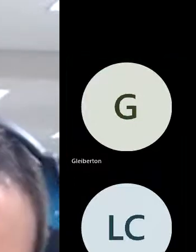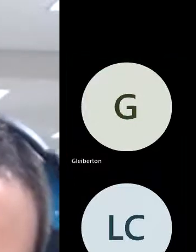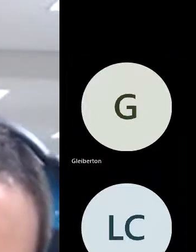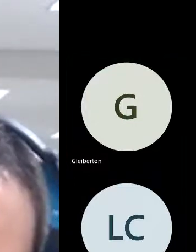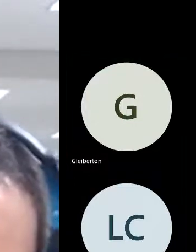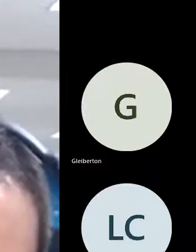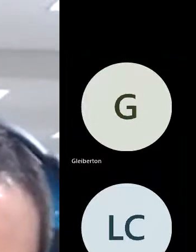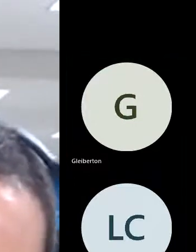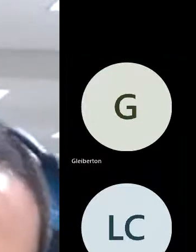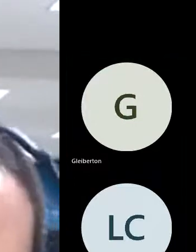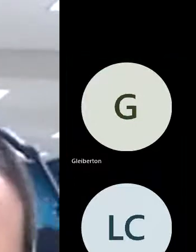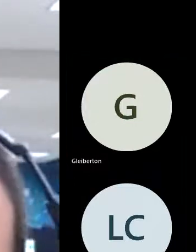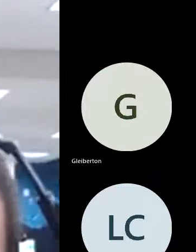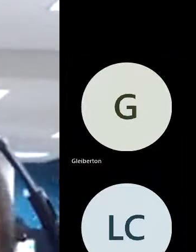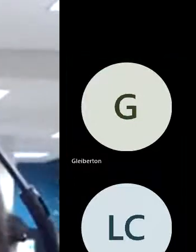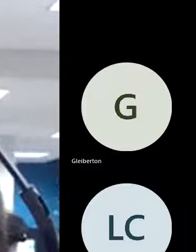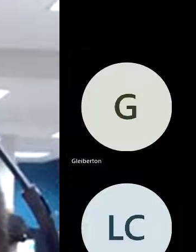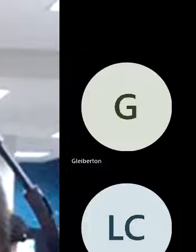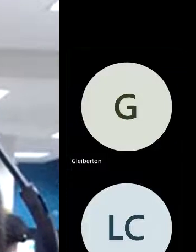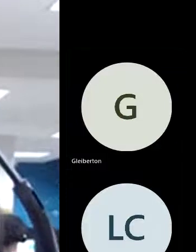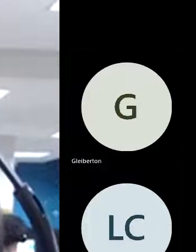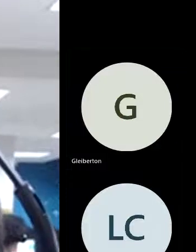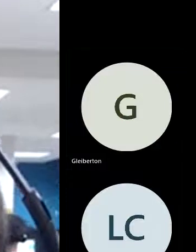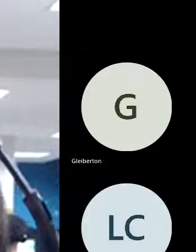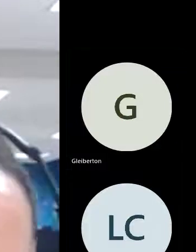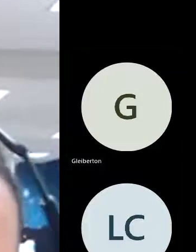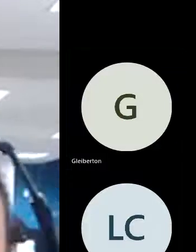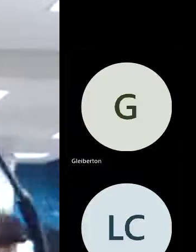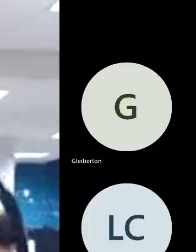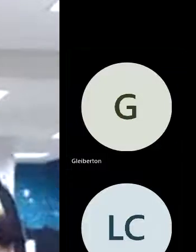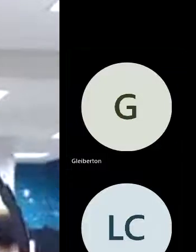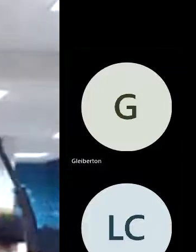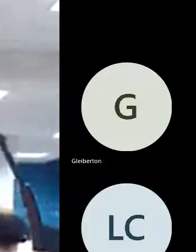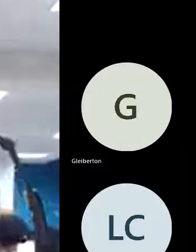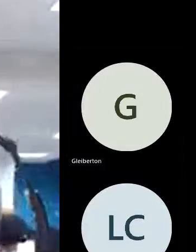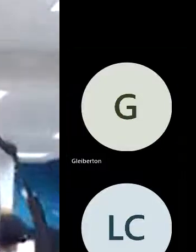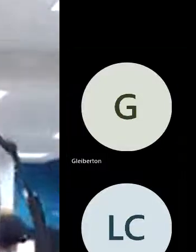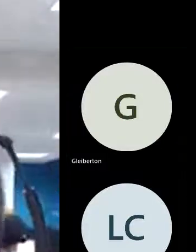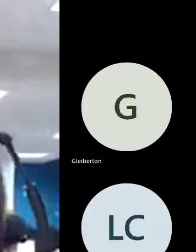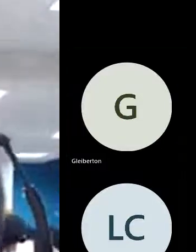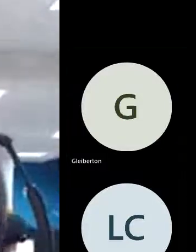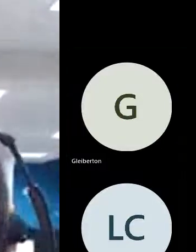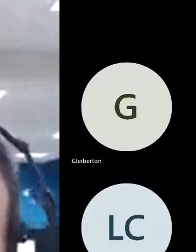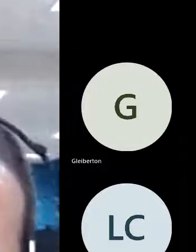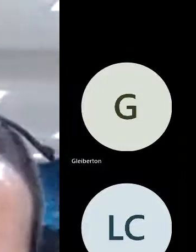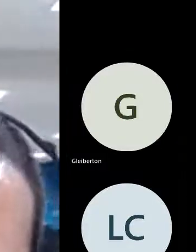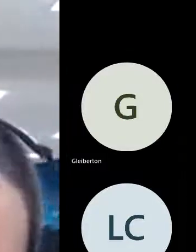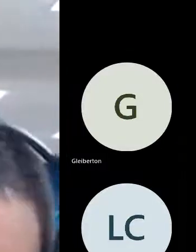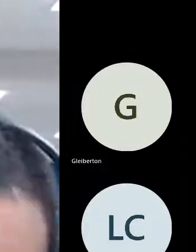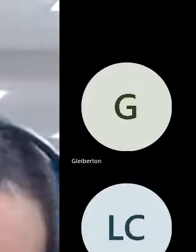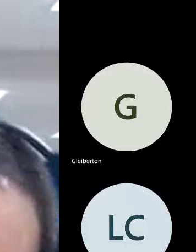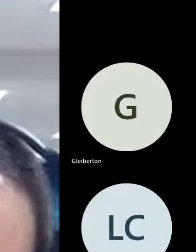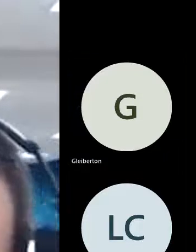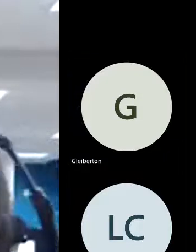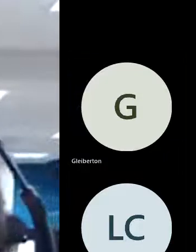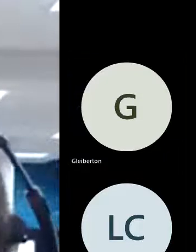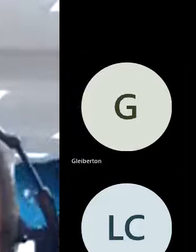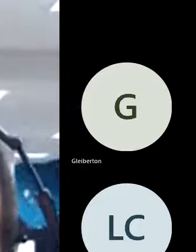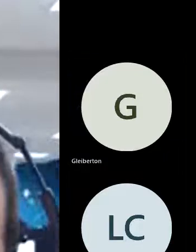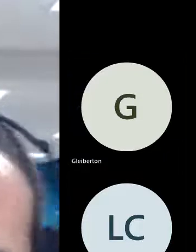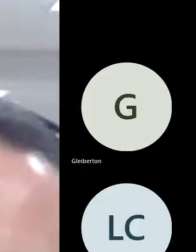Então, pessoal, boa noite, sejam bem-vindos aqui, né, à nossa web da UC de Fundamentos de Eletricidade. Na verdade, a nossa última web,